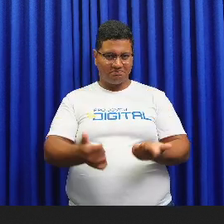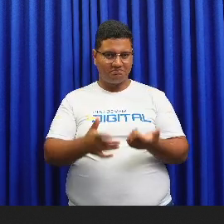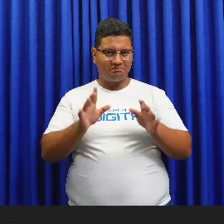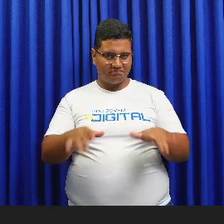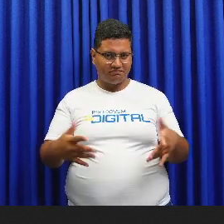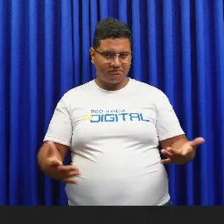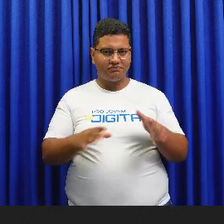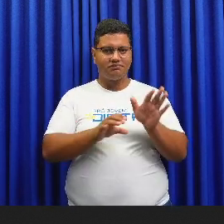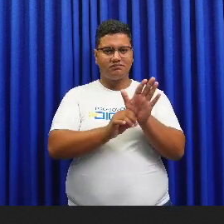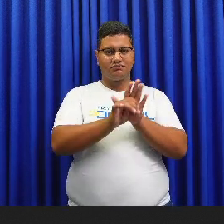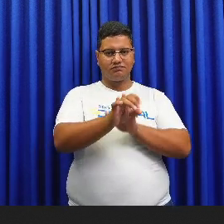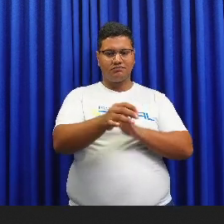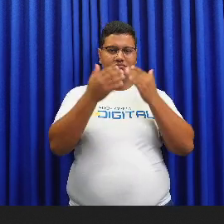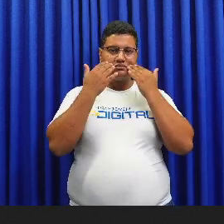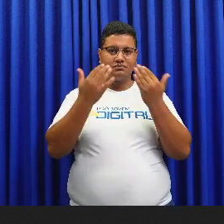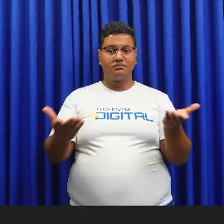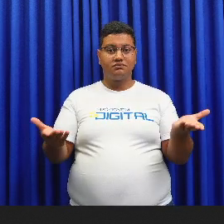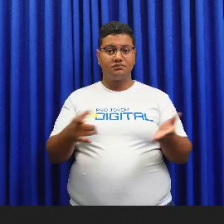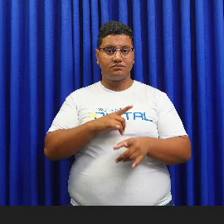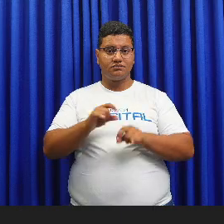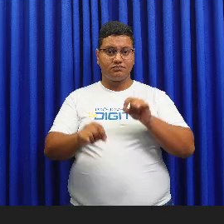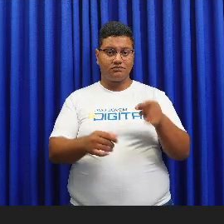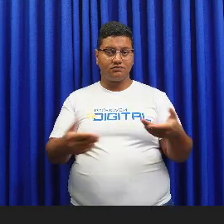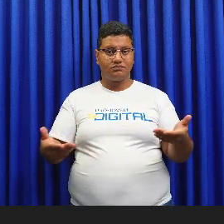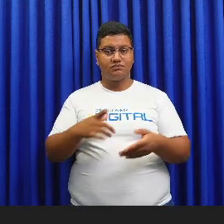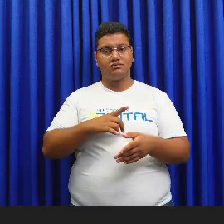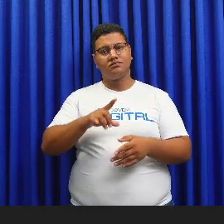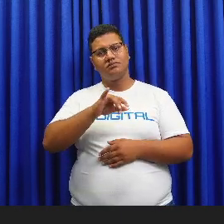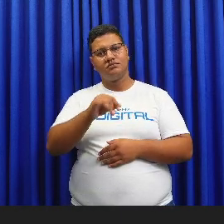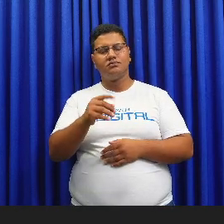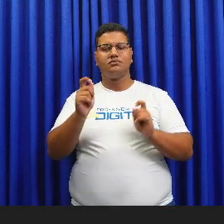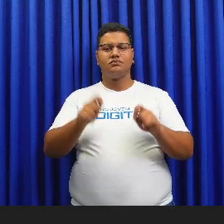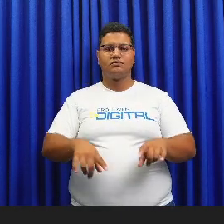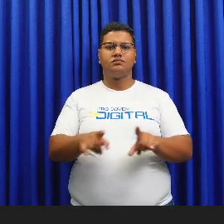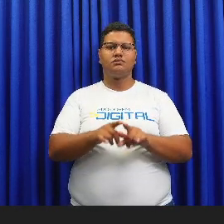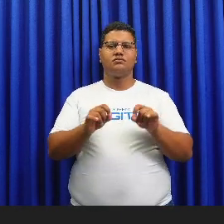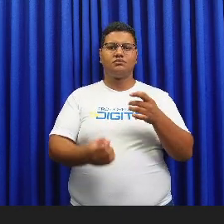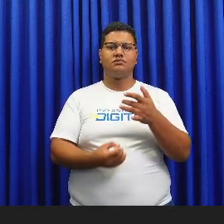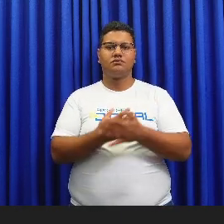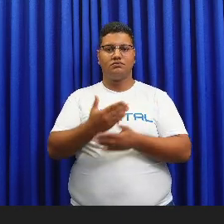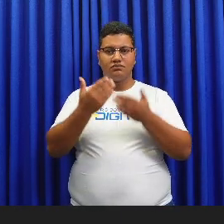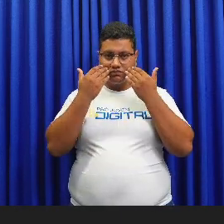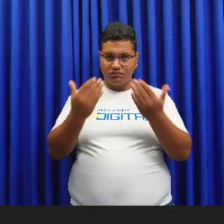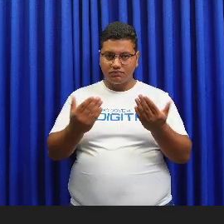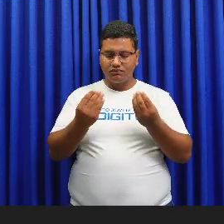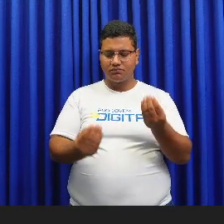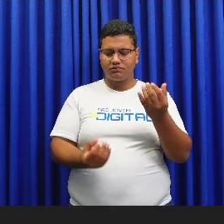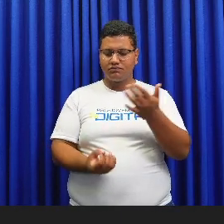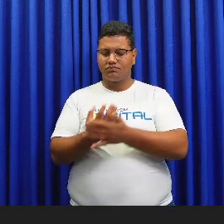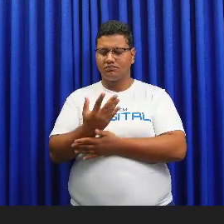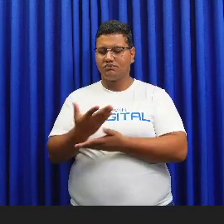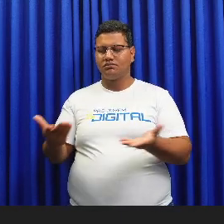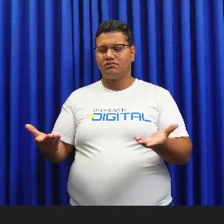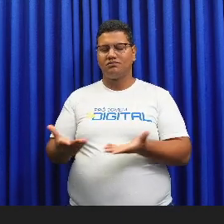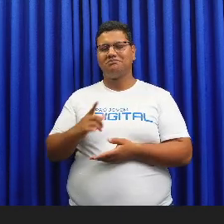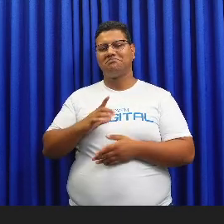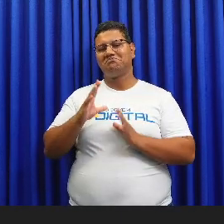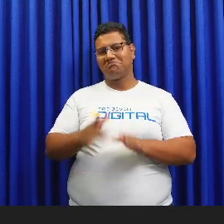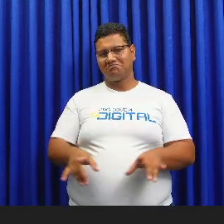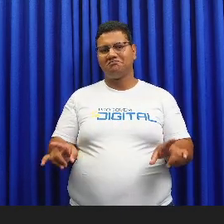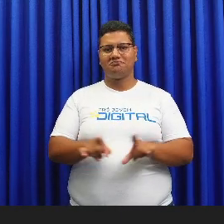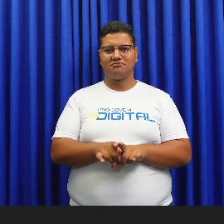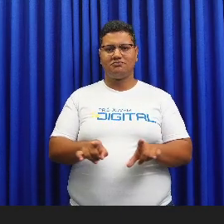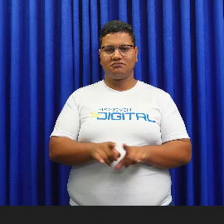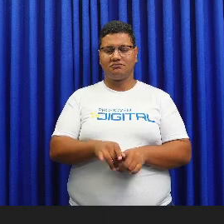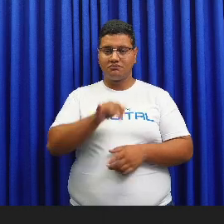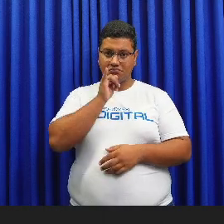E aí no Google Apresentações você também agora tem essa opção de criar uma apresentação a partir de uma que já existe, beleza?